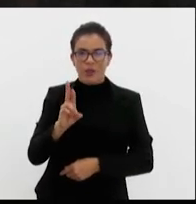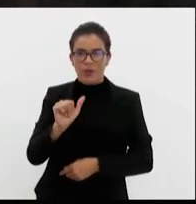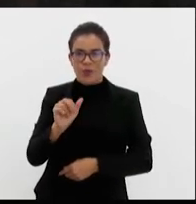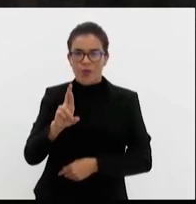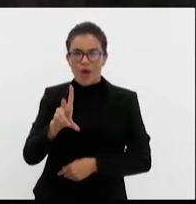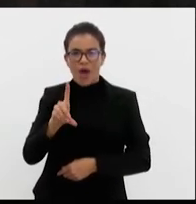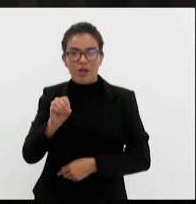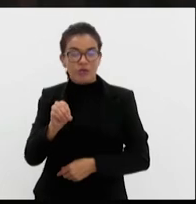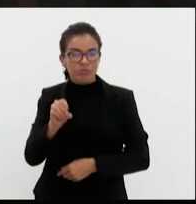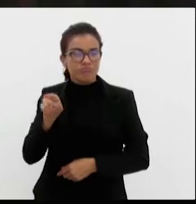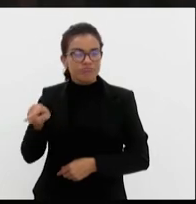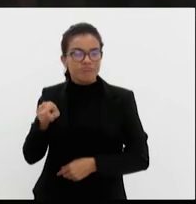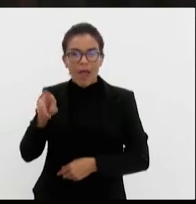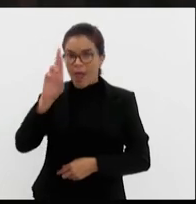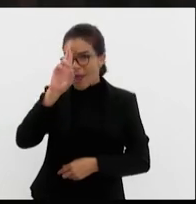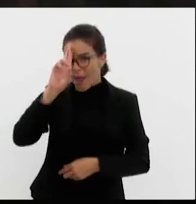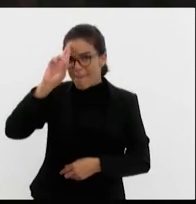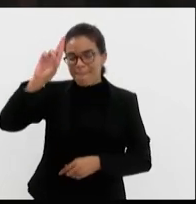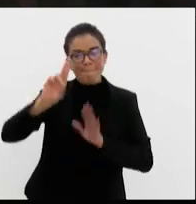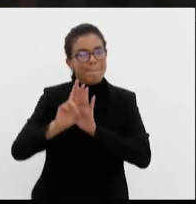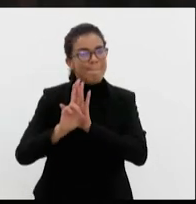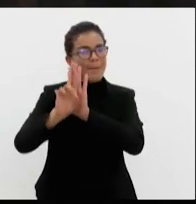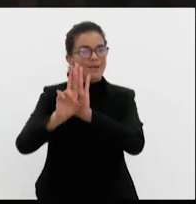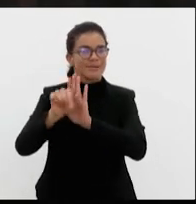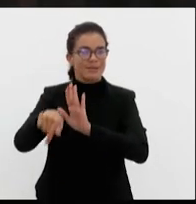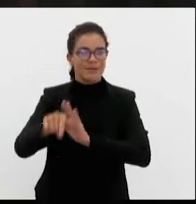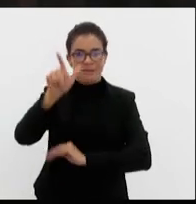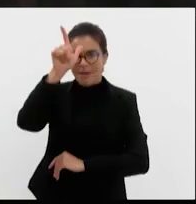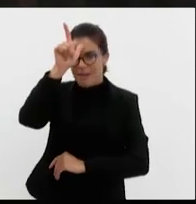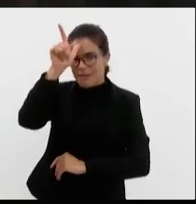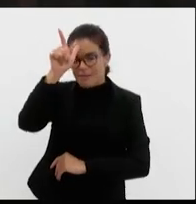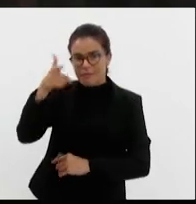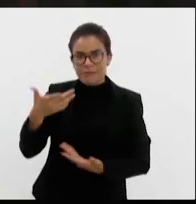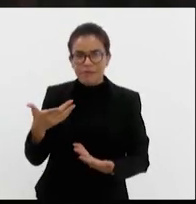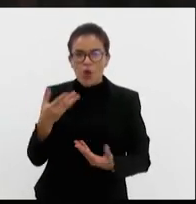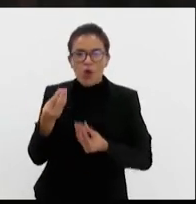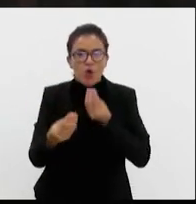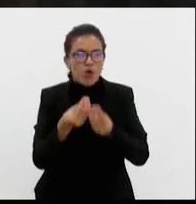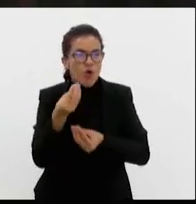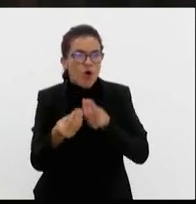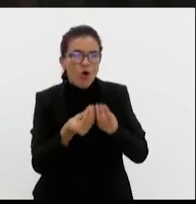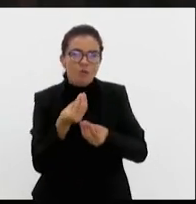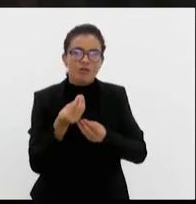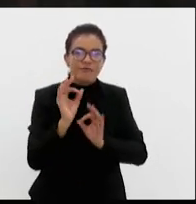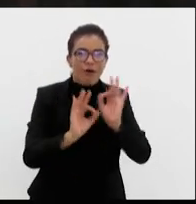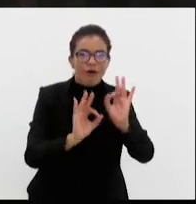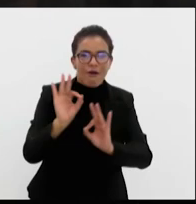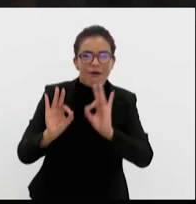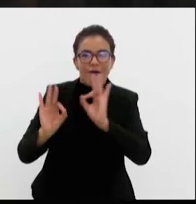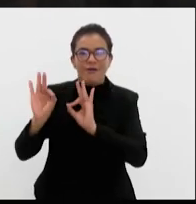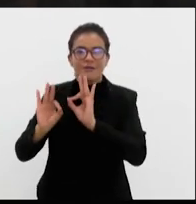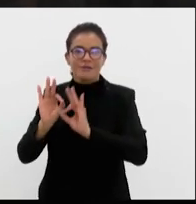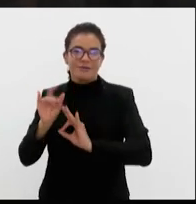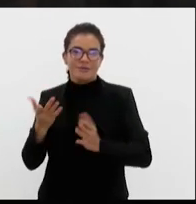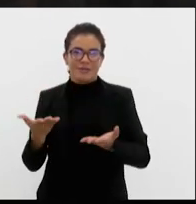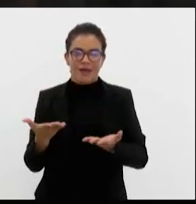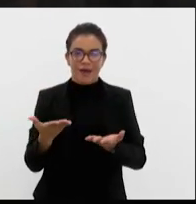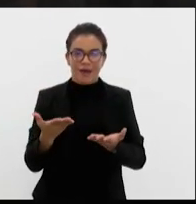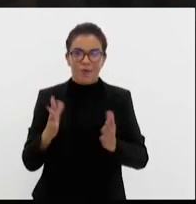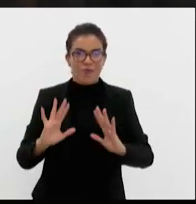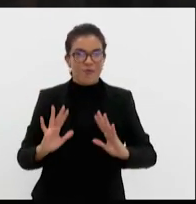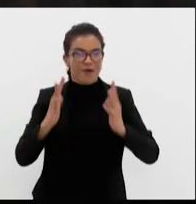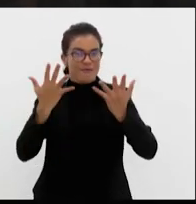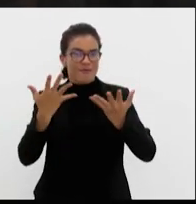a própria chanceler alemã, quer dizer, como é que a gente vai fazer um G20 no Brasil e a cidade do Rio de Janeiro vai estar fora?